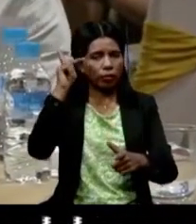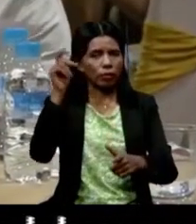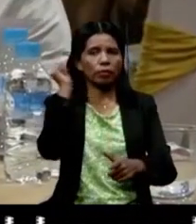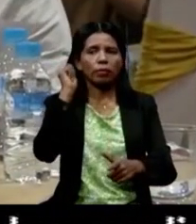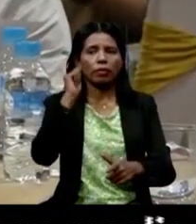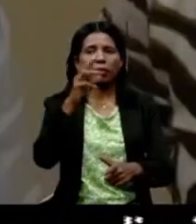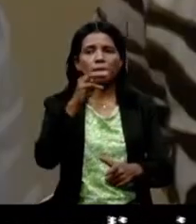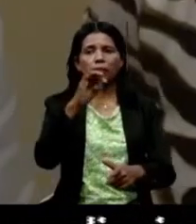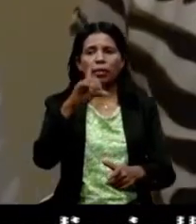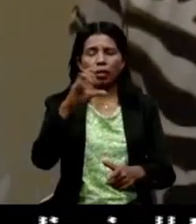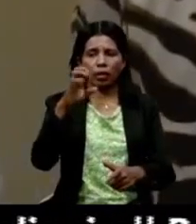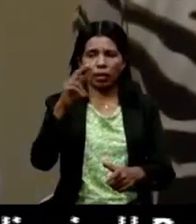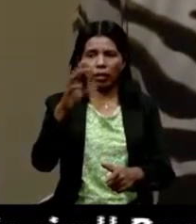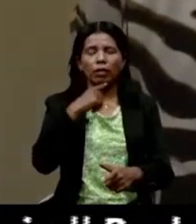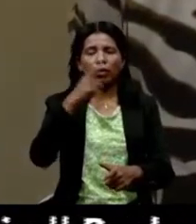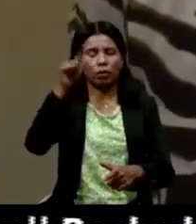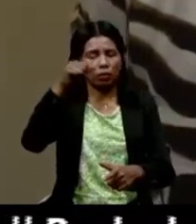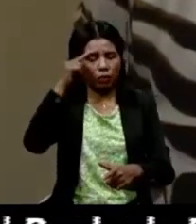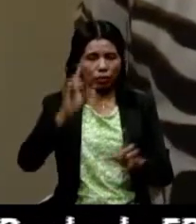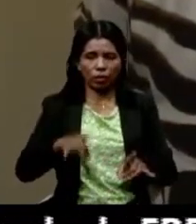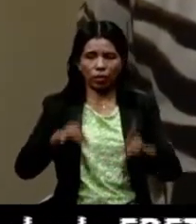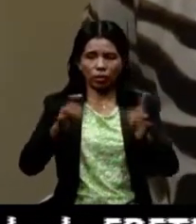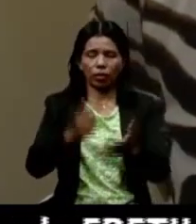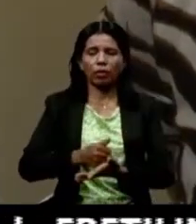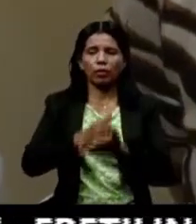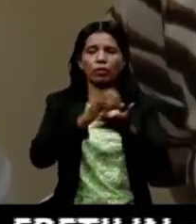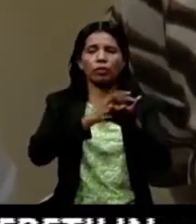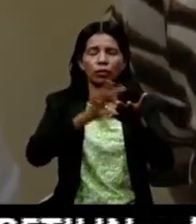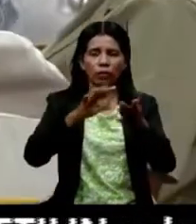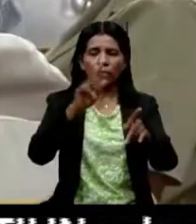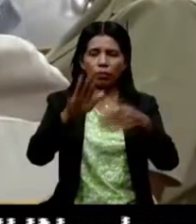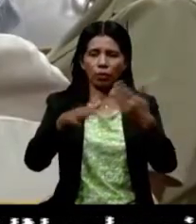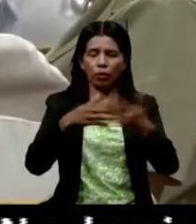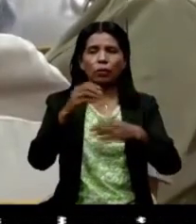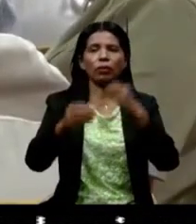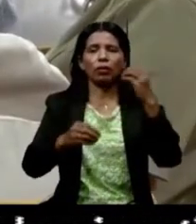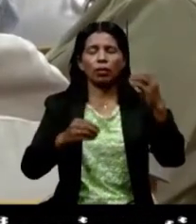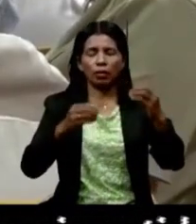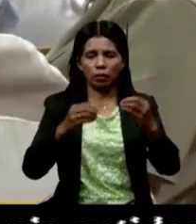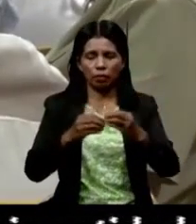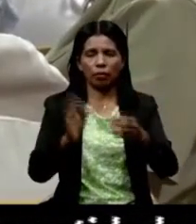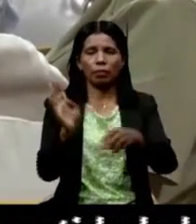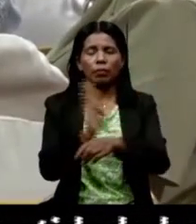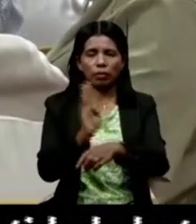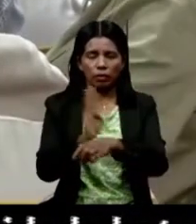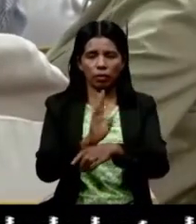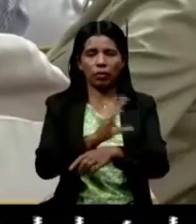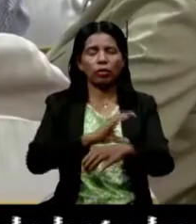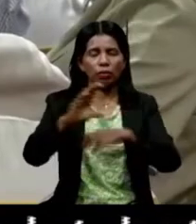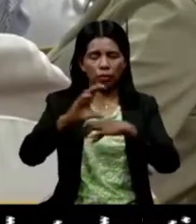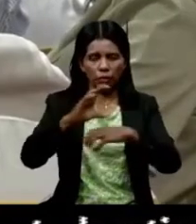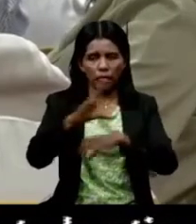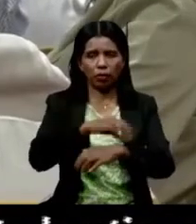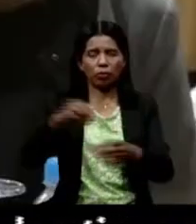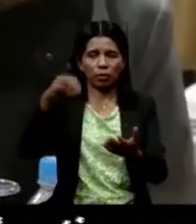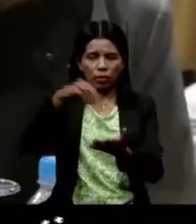ASEAN, Milena Rangel, afirma que o governo da Austrália apoia a formação da oficiais CIRA com a negociação, comércio no investimento União, no né?